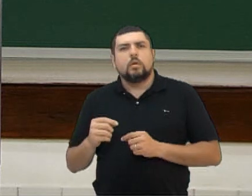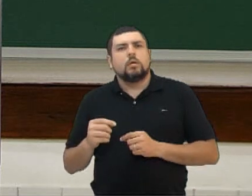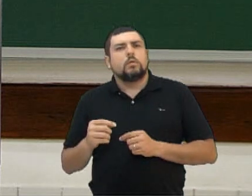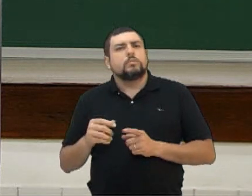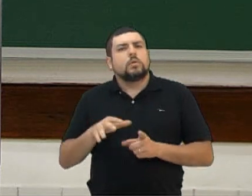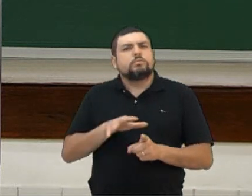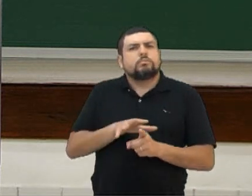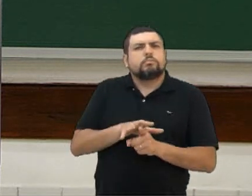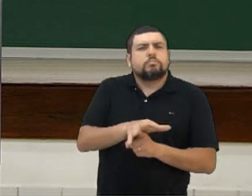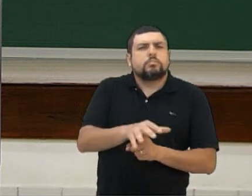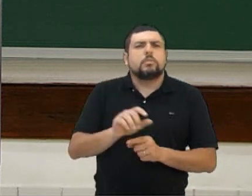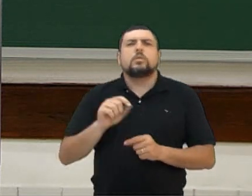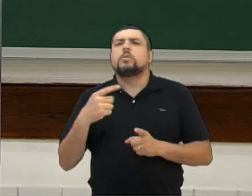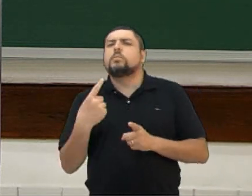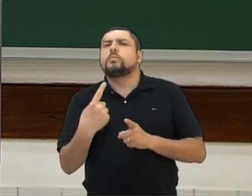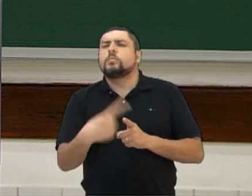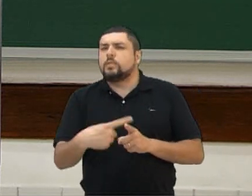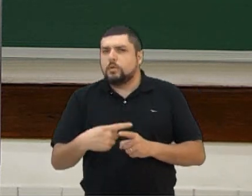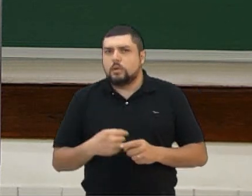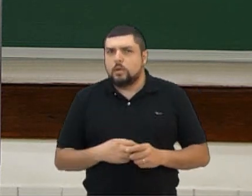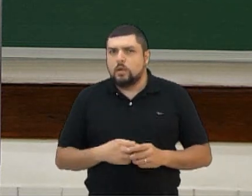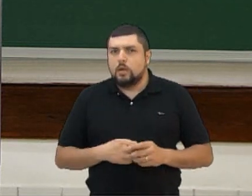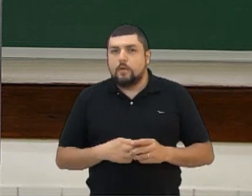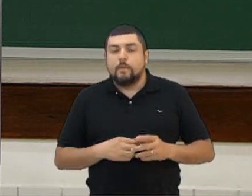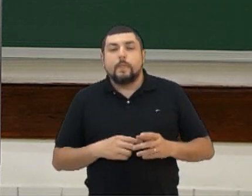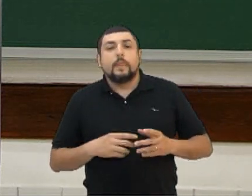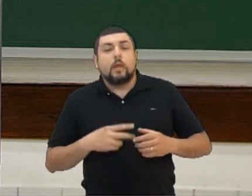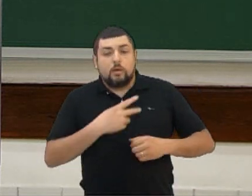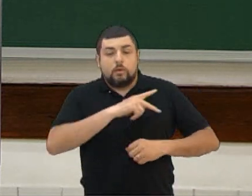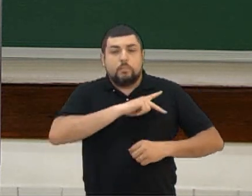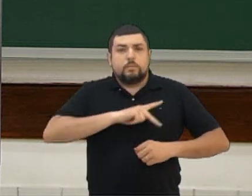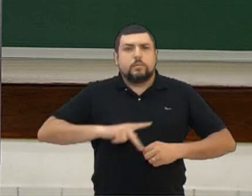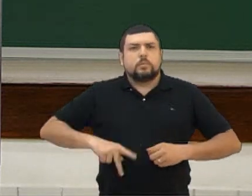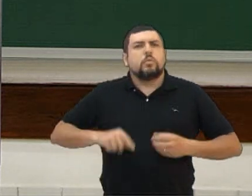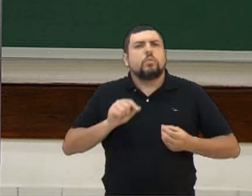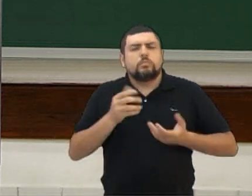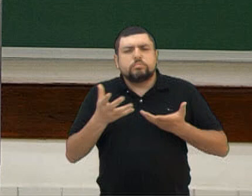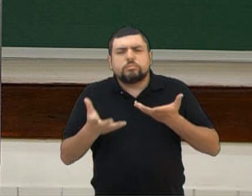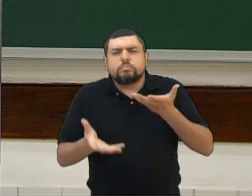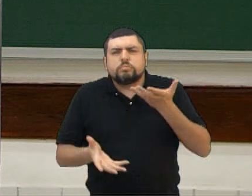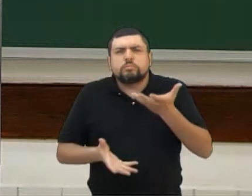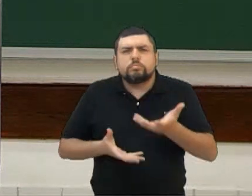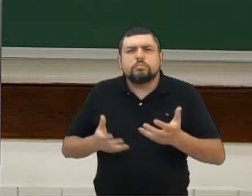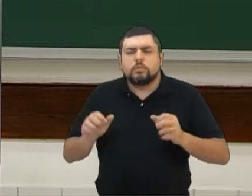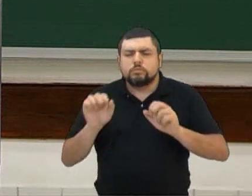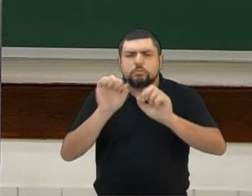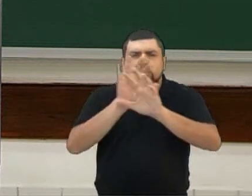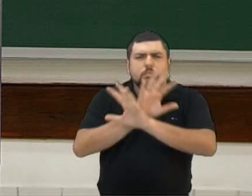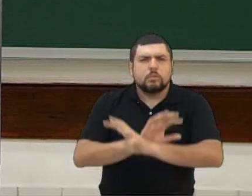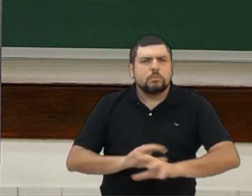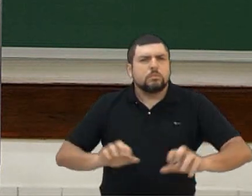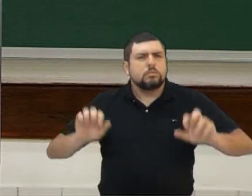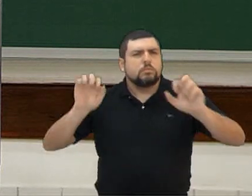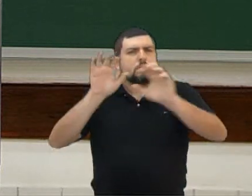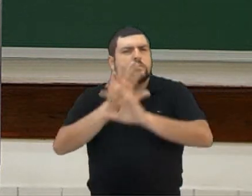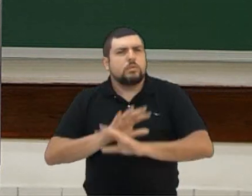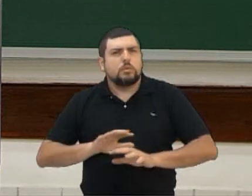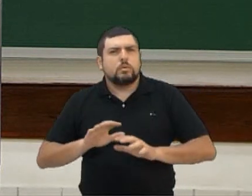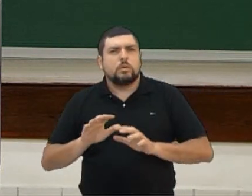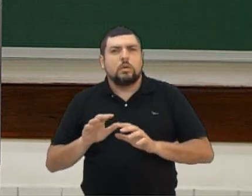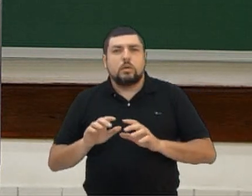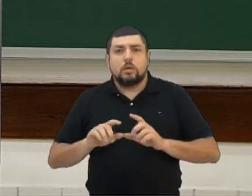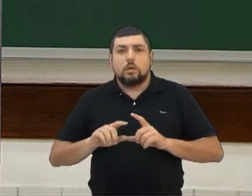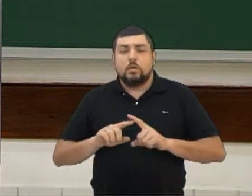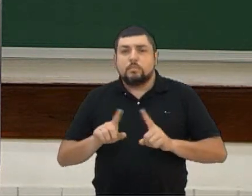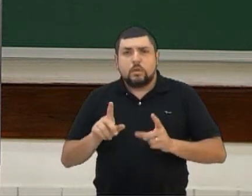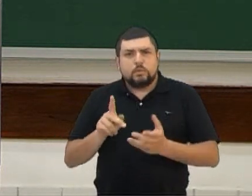ocuparam o poder neste período apelavam para o carisma, apelavam para as relações pessoais e não era um